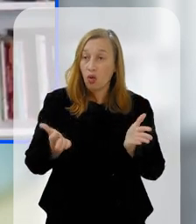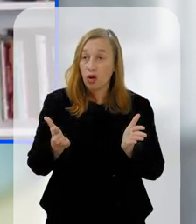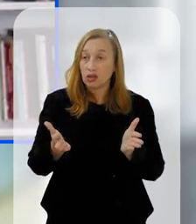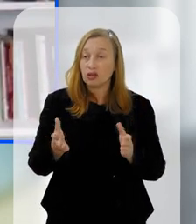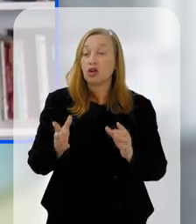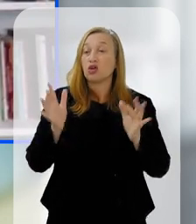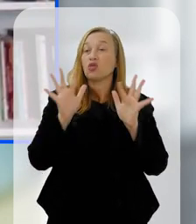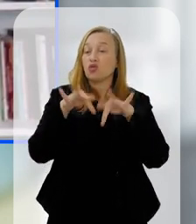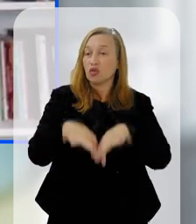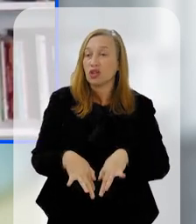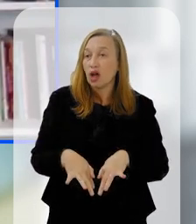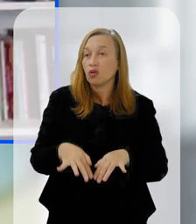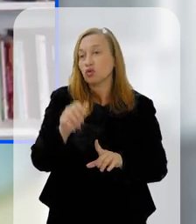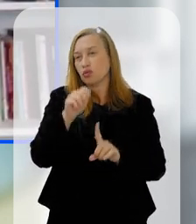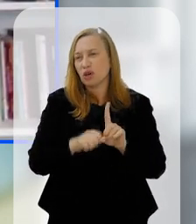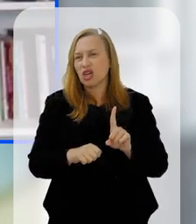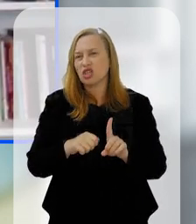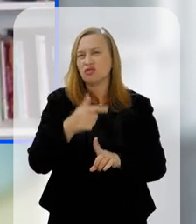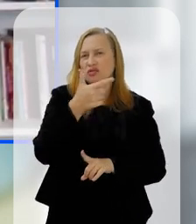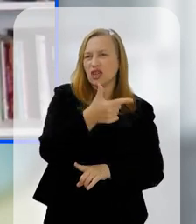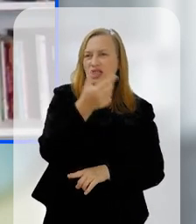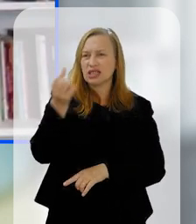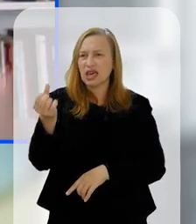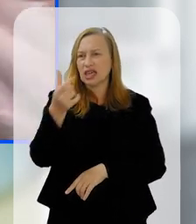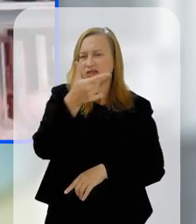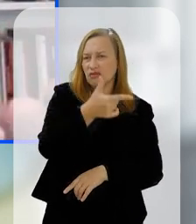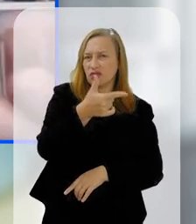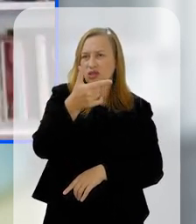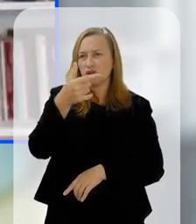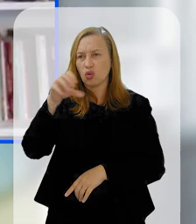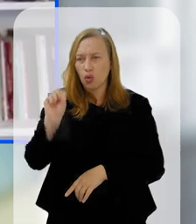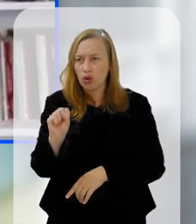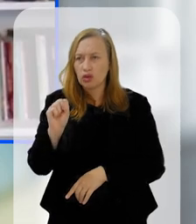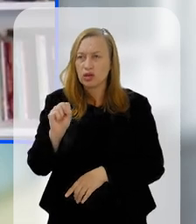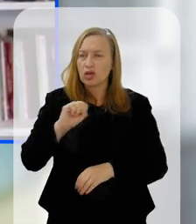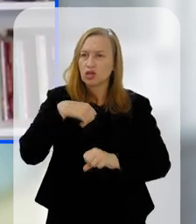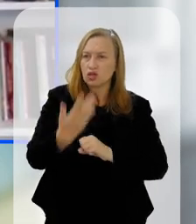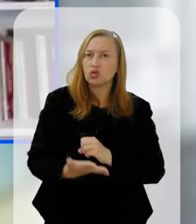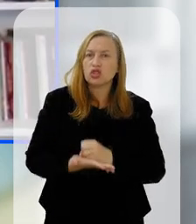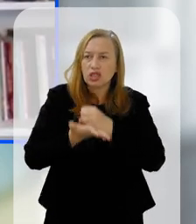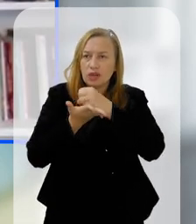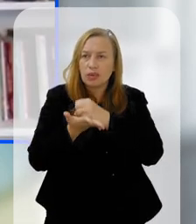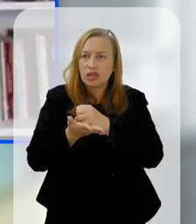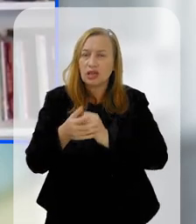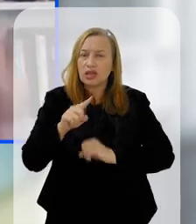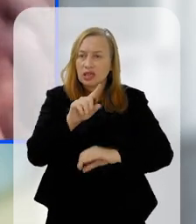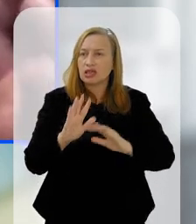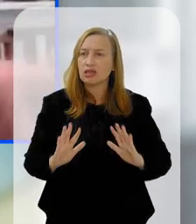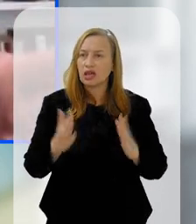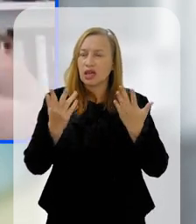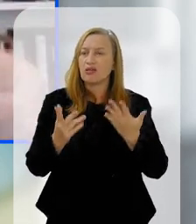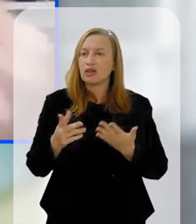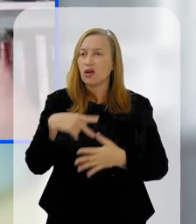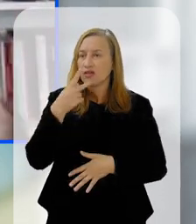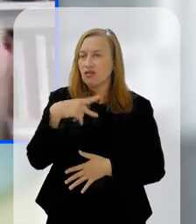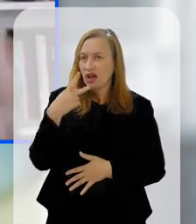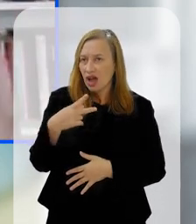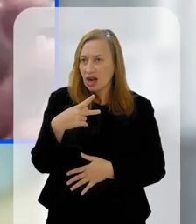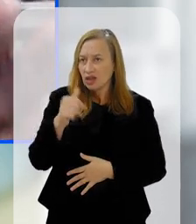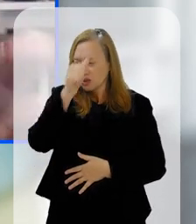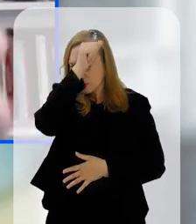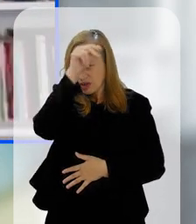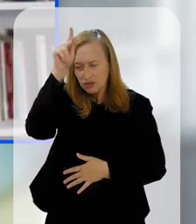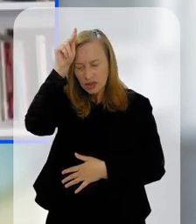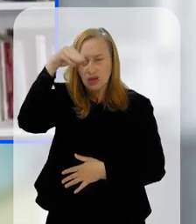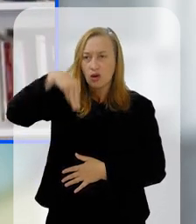em junho, né, no final do mês, 27 e 28, um workshop de SD Sustentabilidade. E neste evento nós vamos ter uma fala